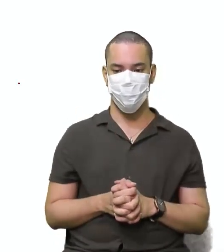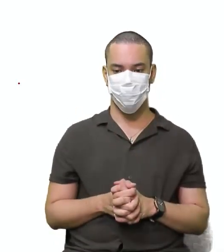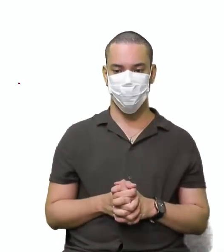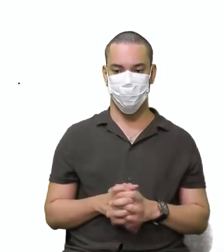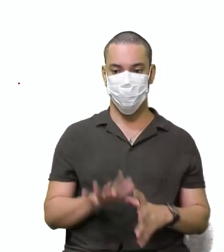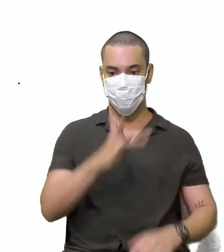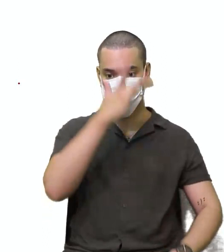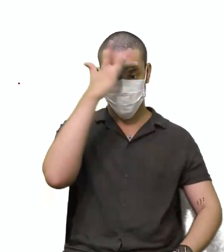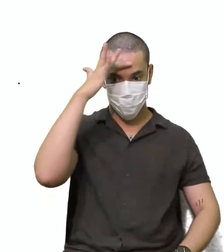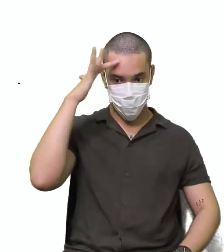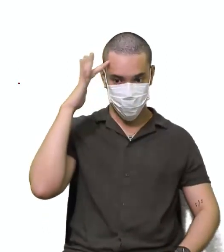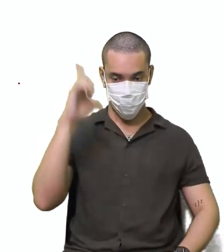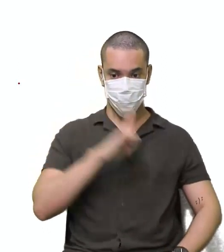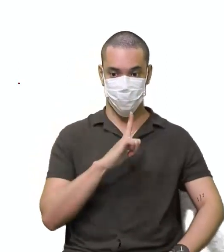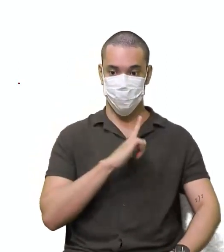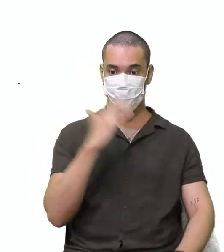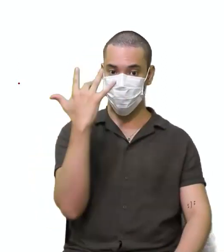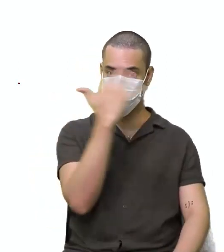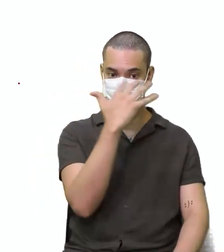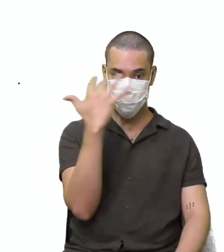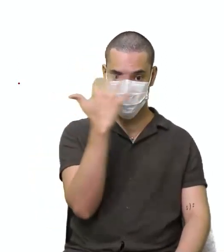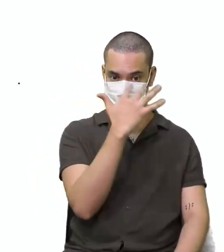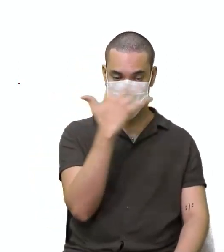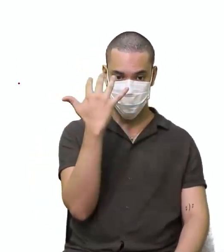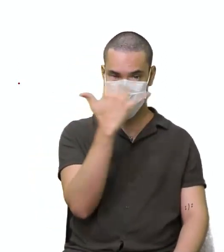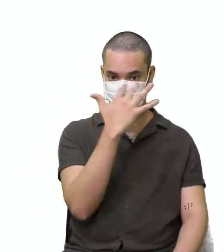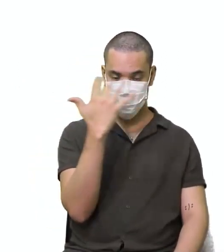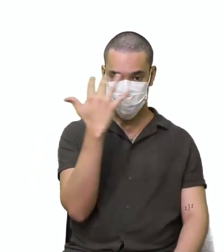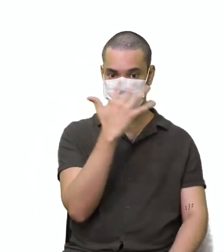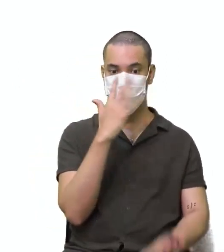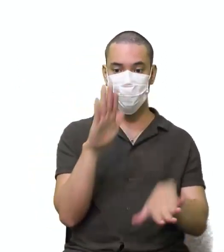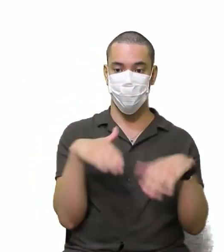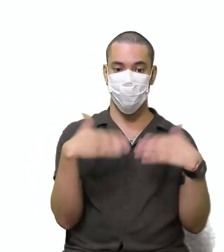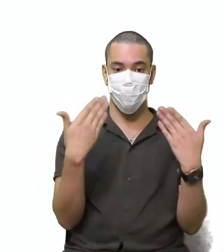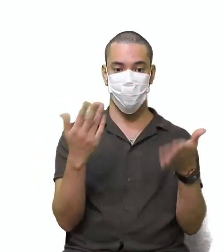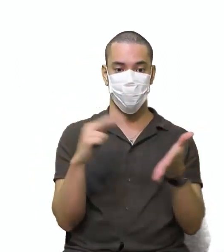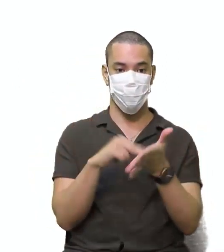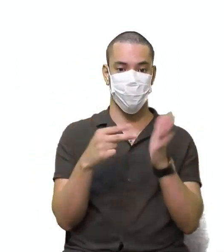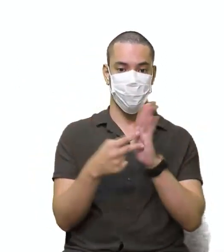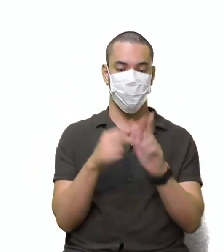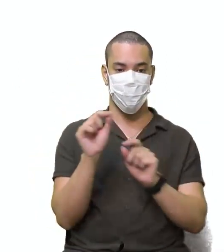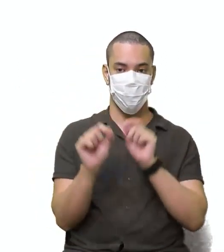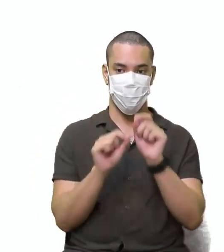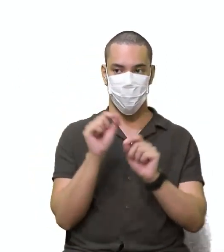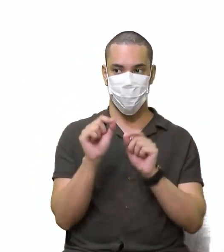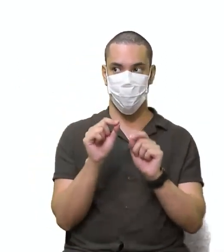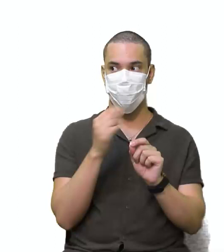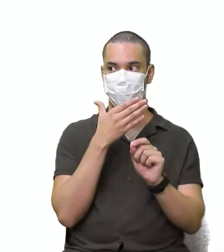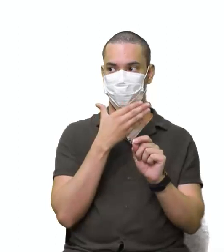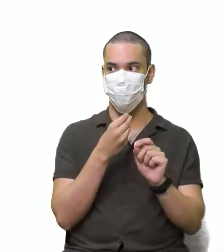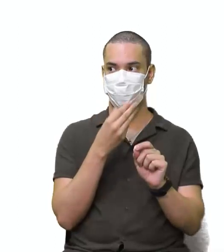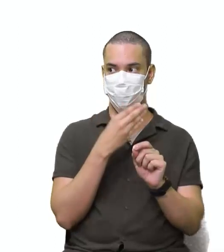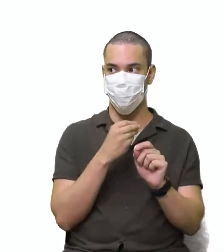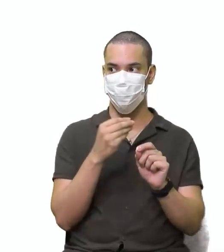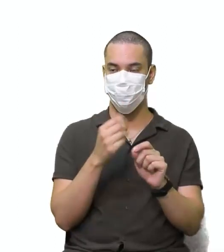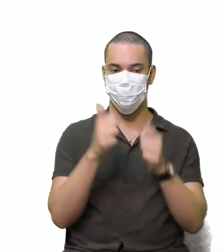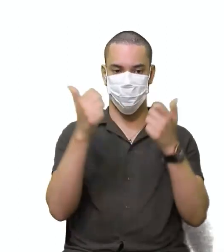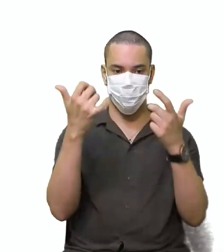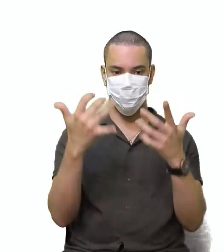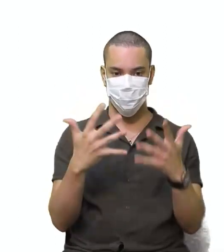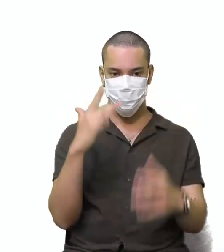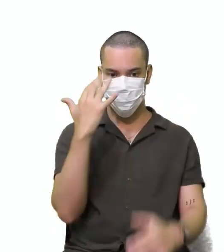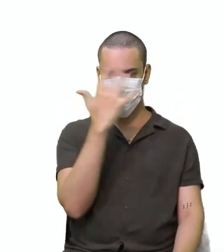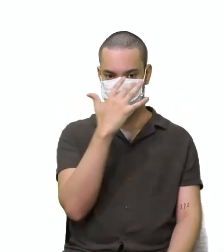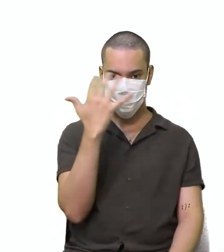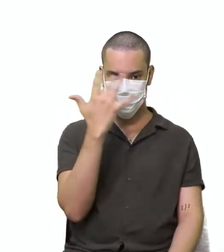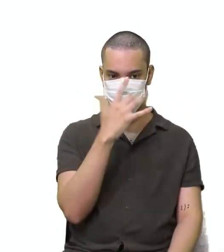indivíduo daltônico, tá? Então, o homem, a gente está falando de homens daltônicos, então